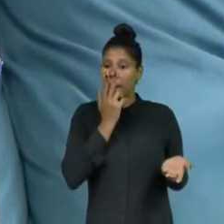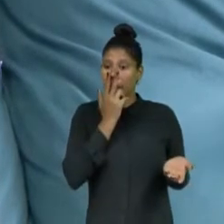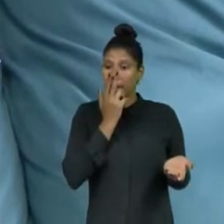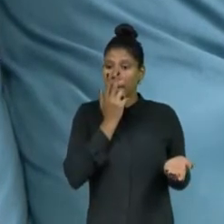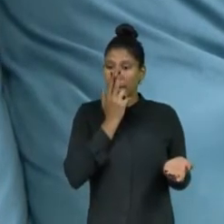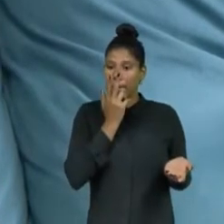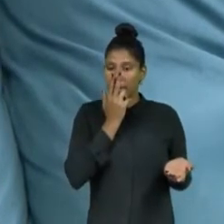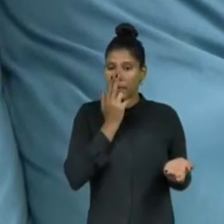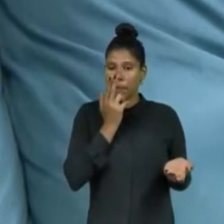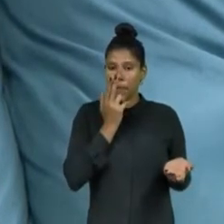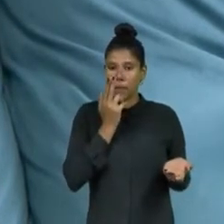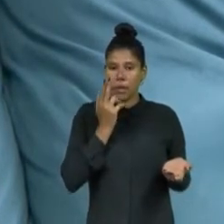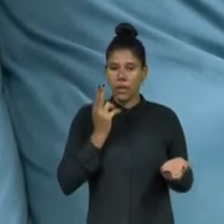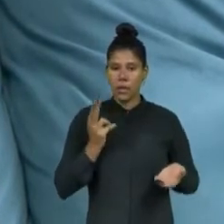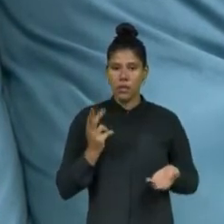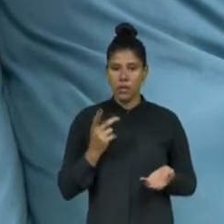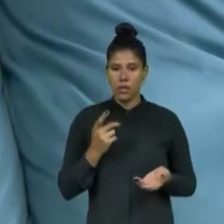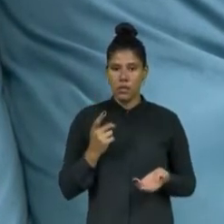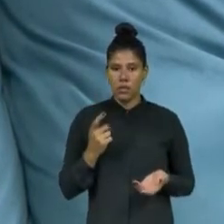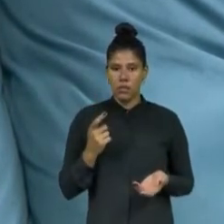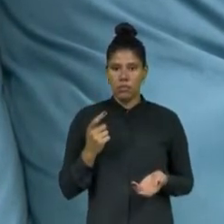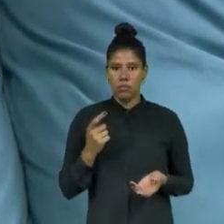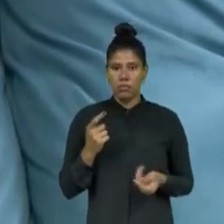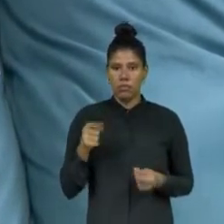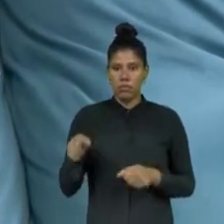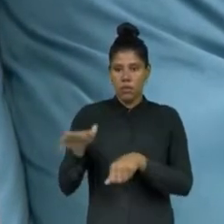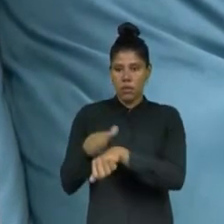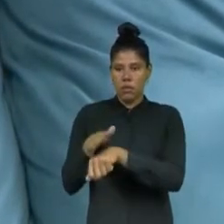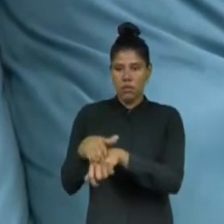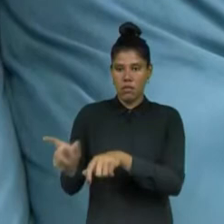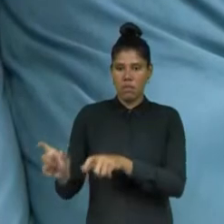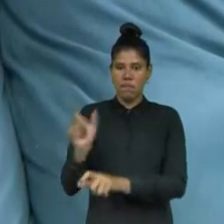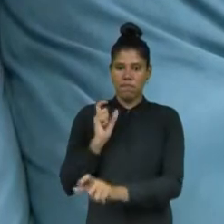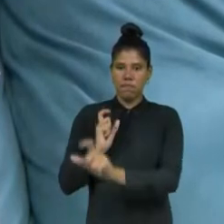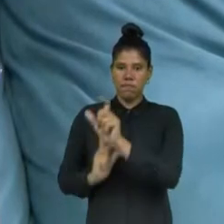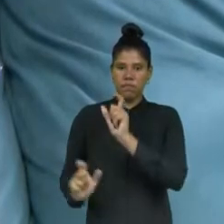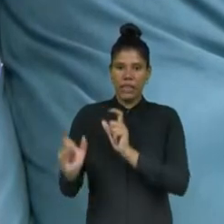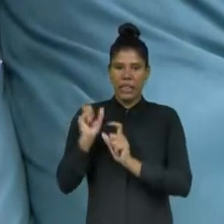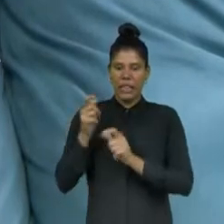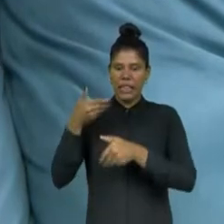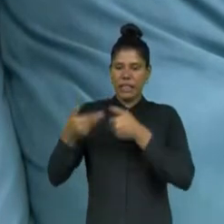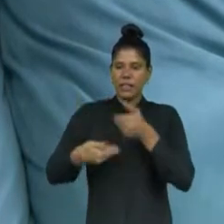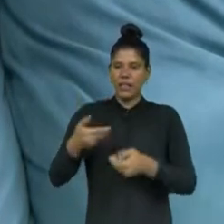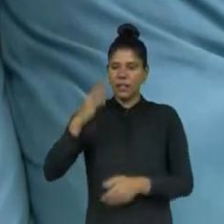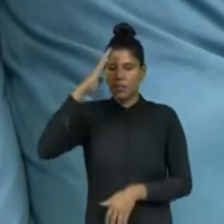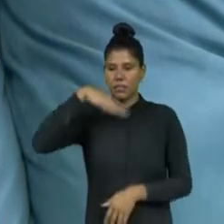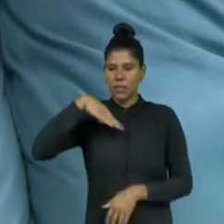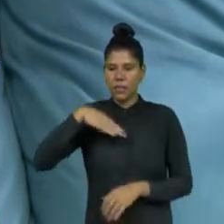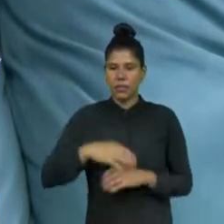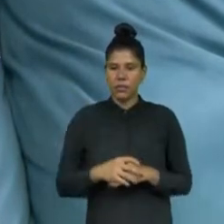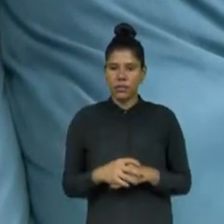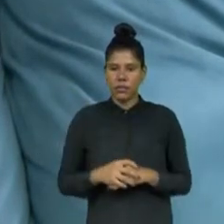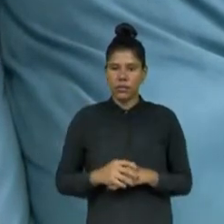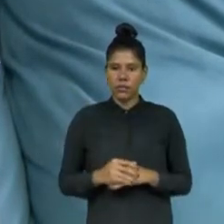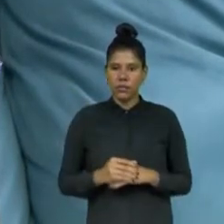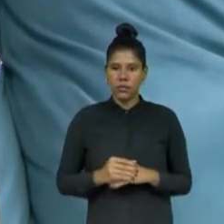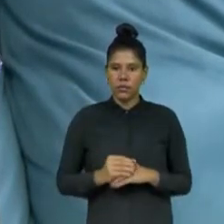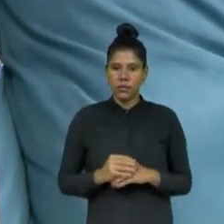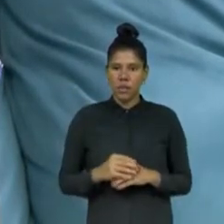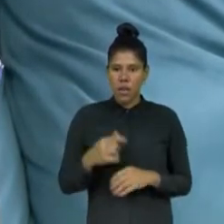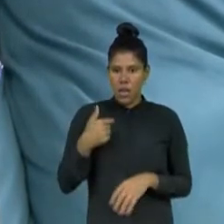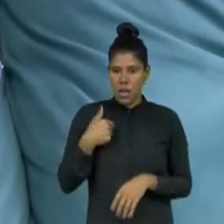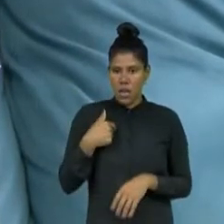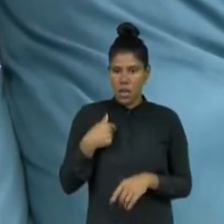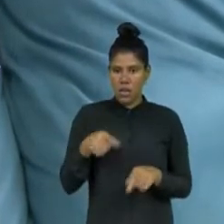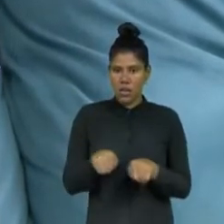A violência foi verbal, né? Porque ele nos tratou mal durante muitas vezes, tanto a mim